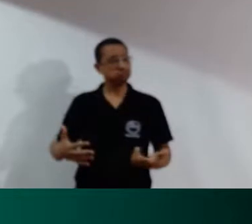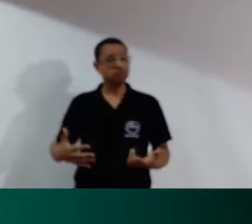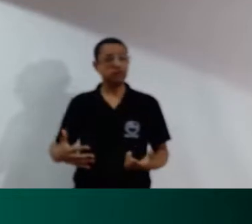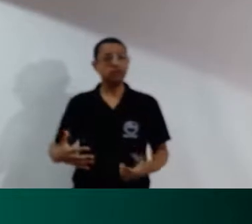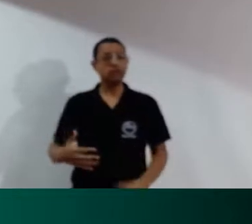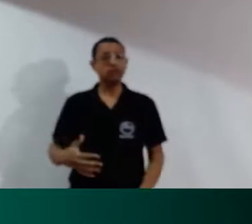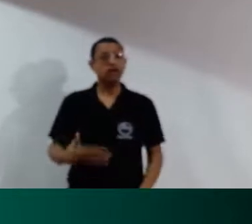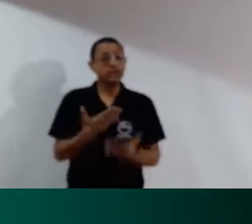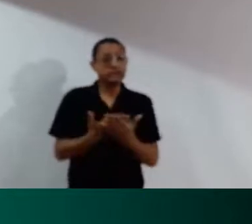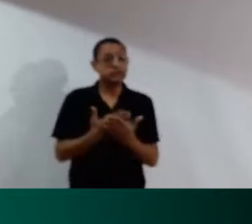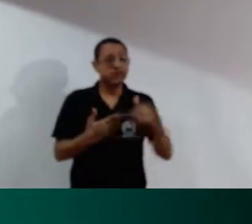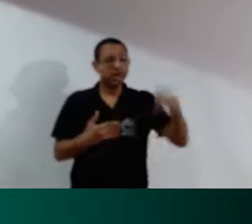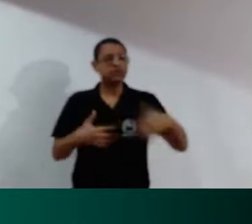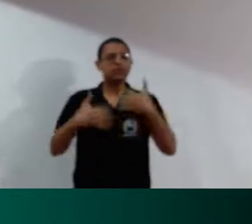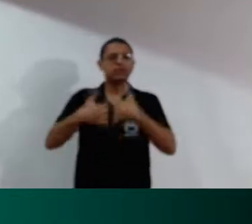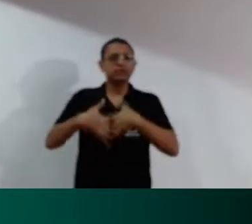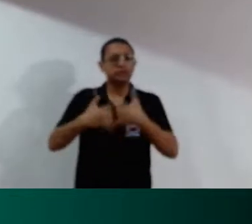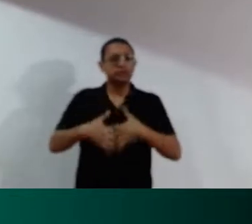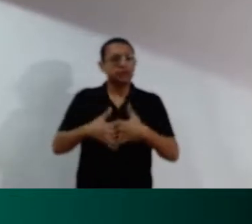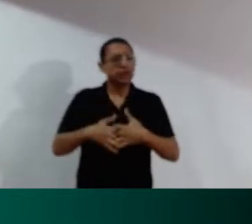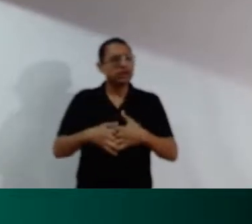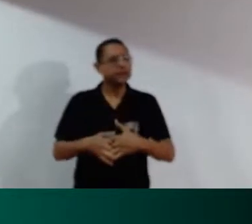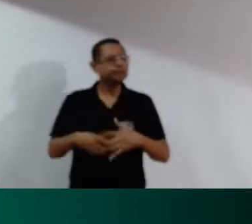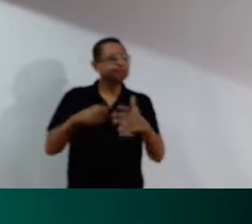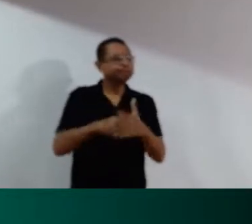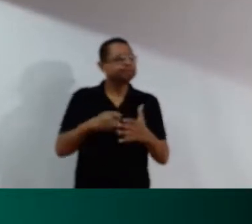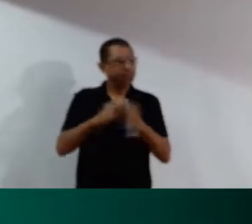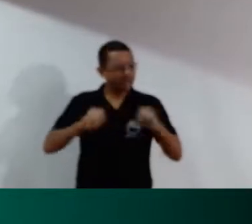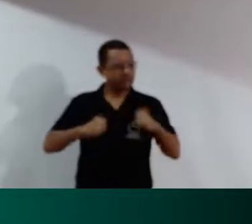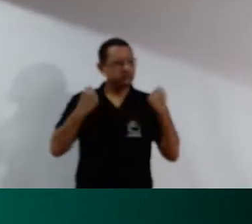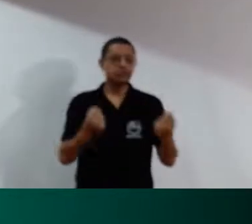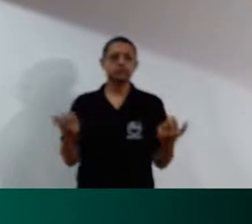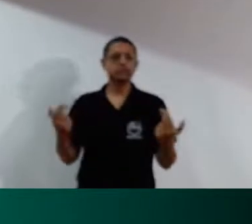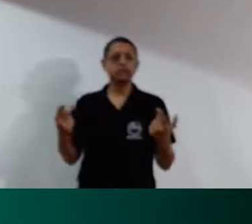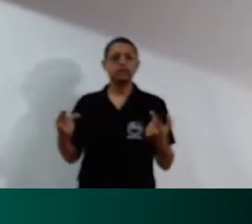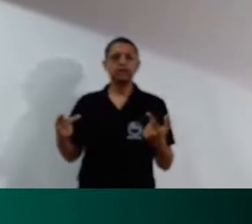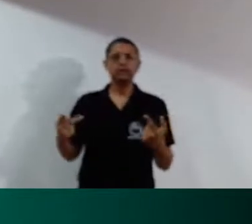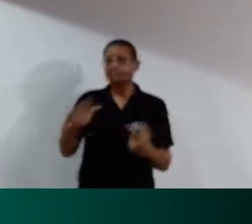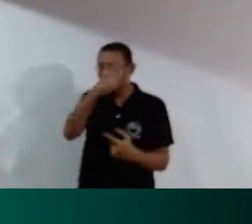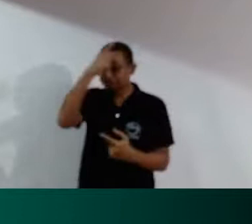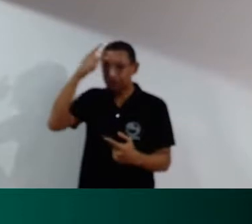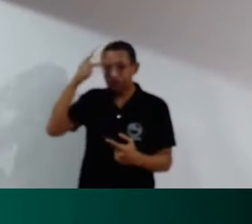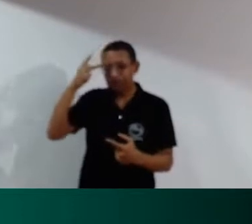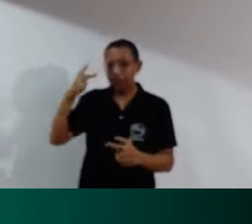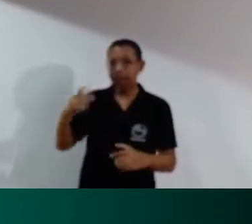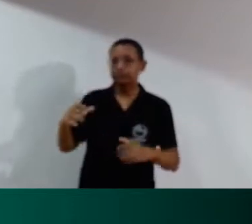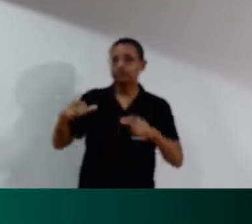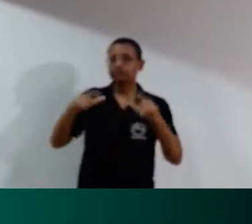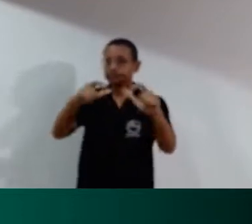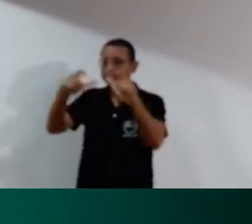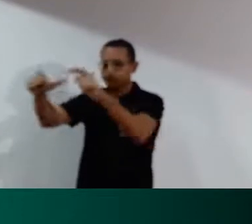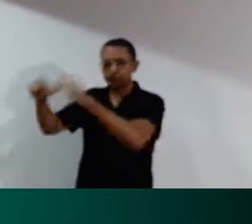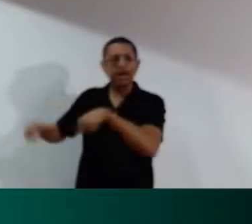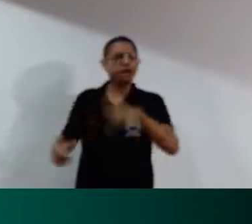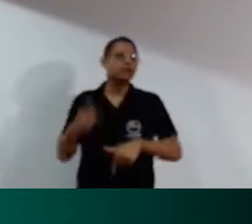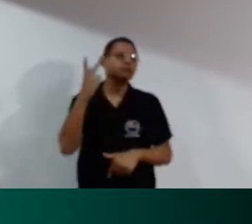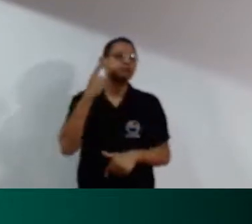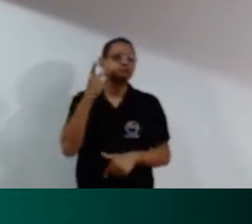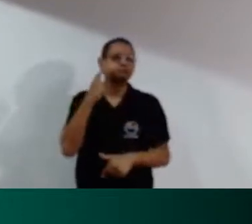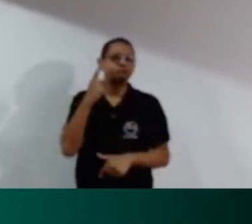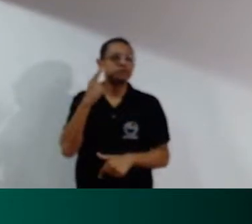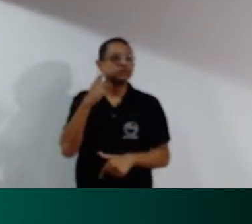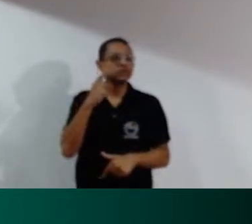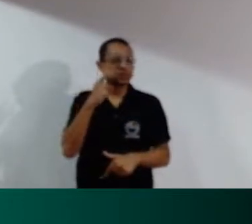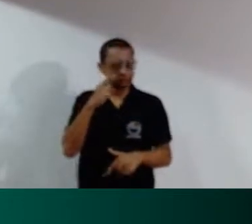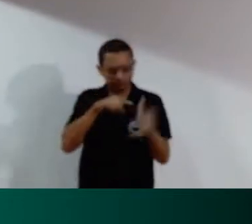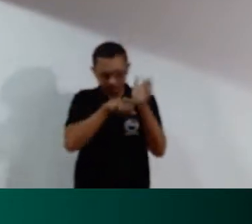de boa parte da Periferia de Fortaleza né saiu um dado que 33 milhões de brasileiros estão entregues